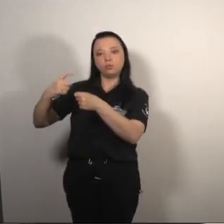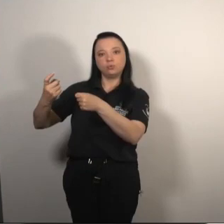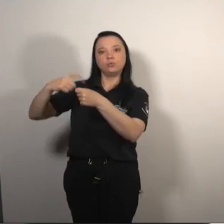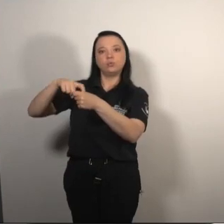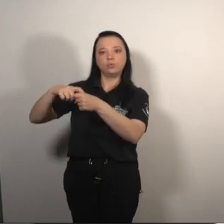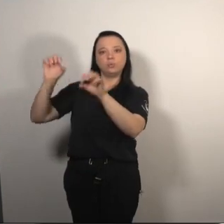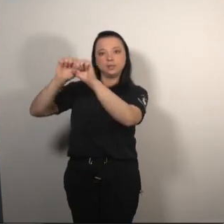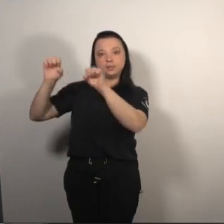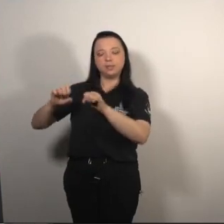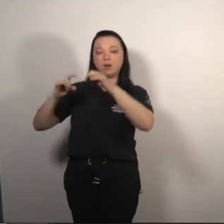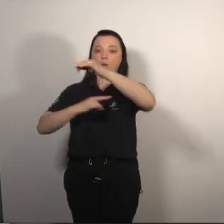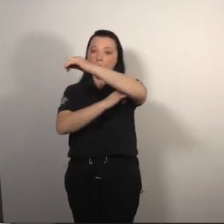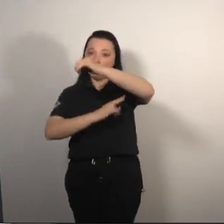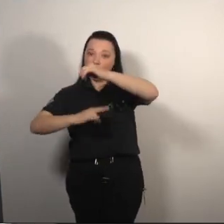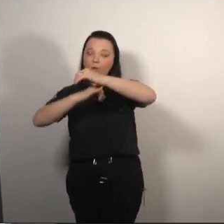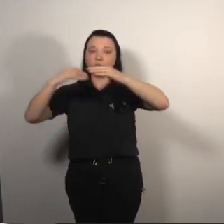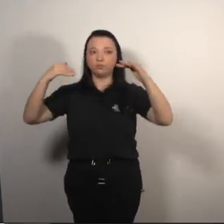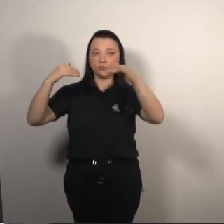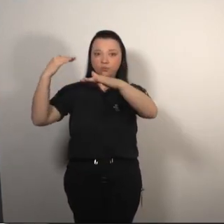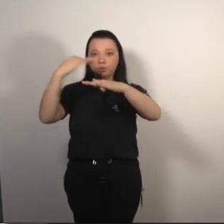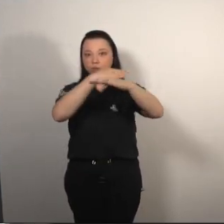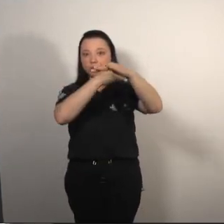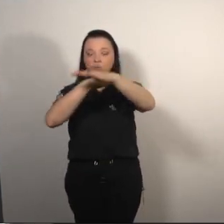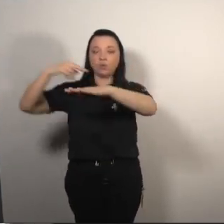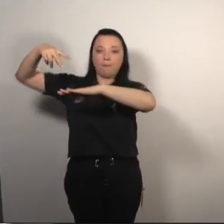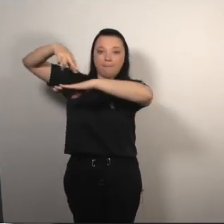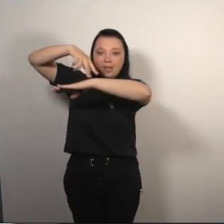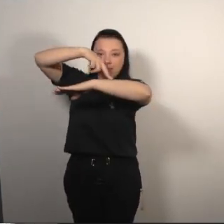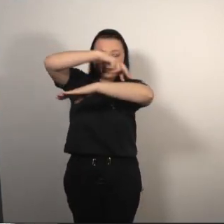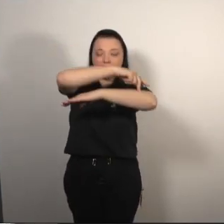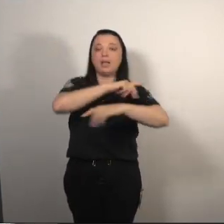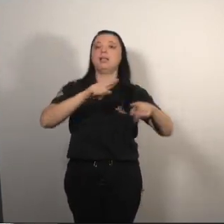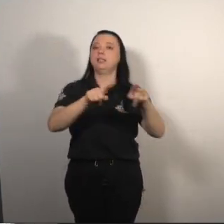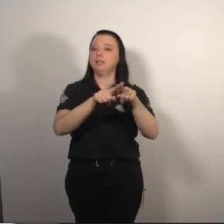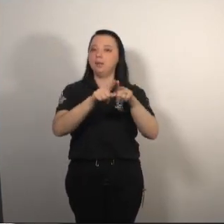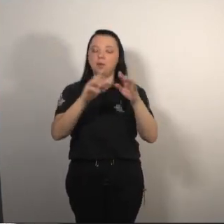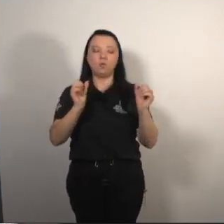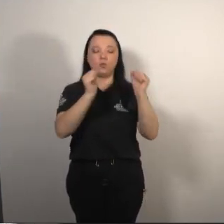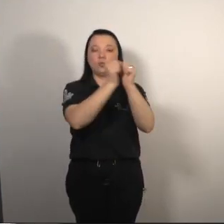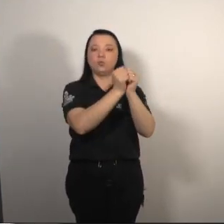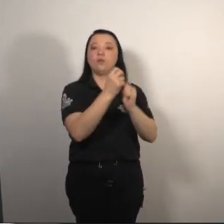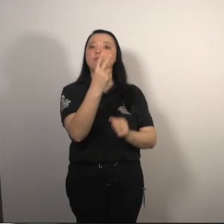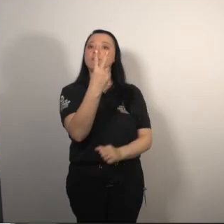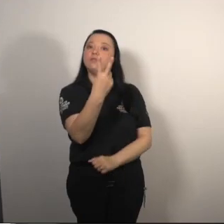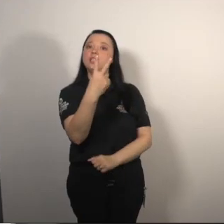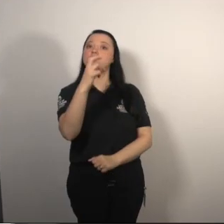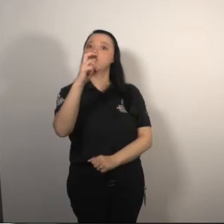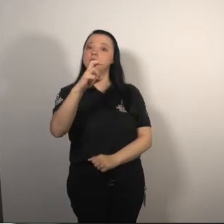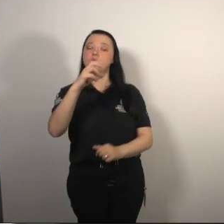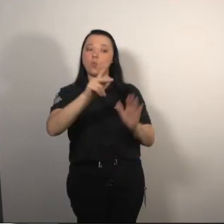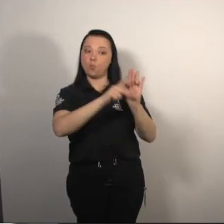pontes, viadutos, pontilhões e passarelas, totalizando um conjunto de novos 25 projetos.